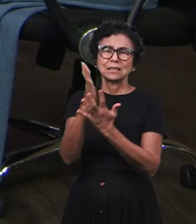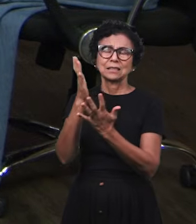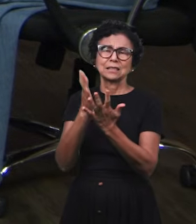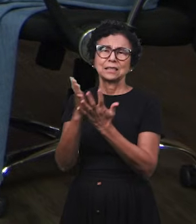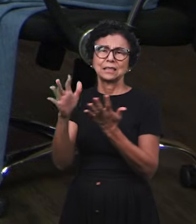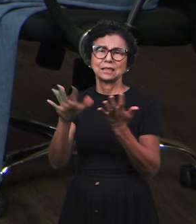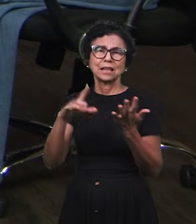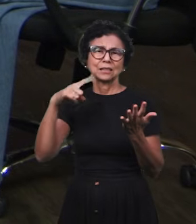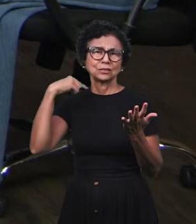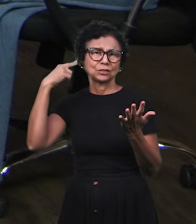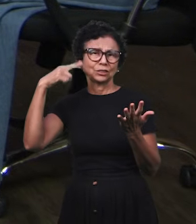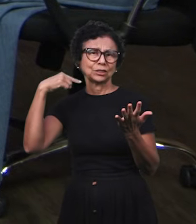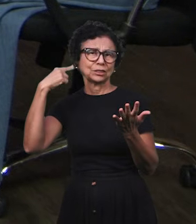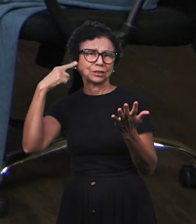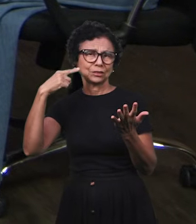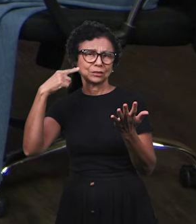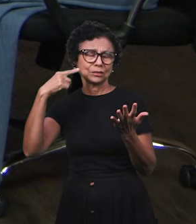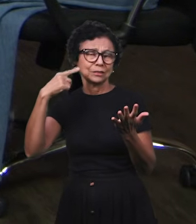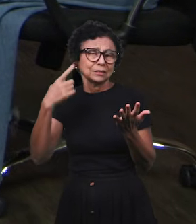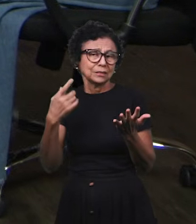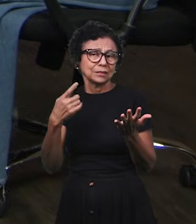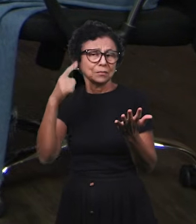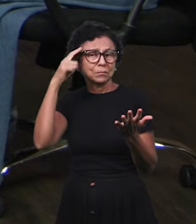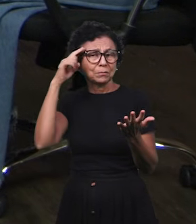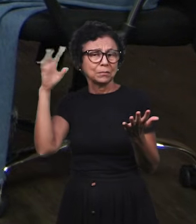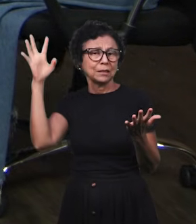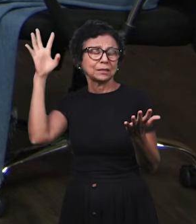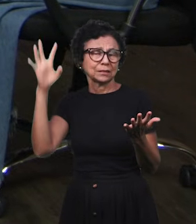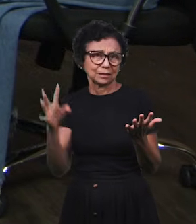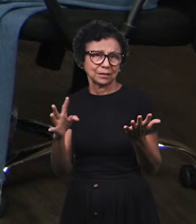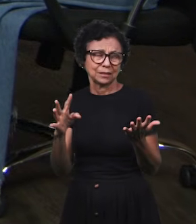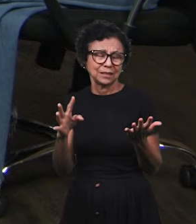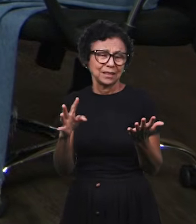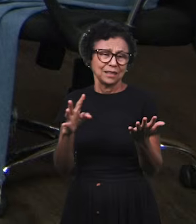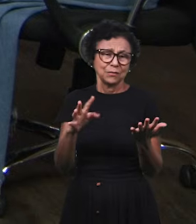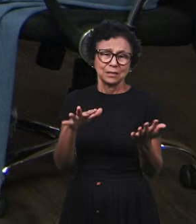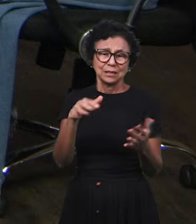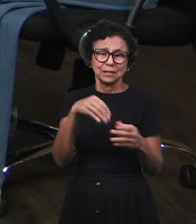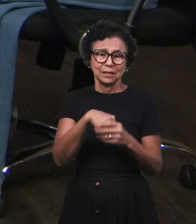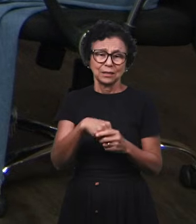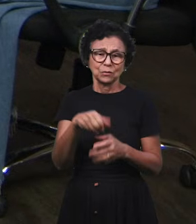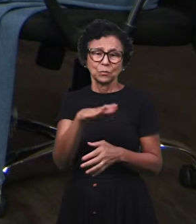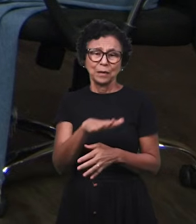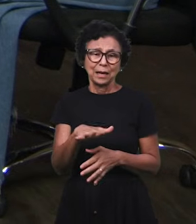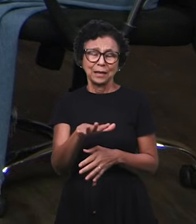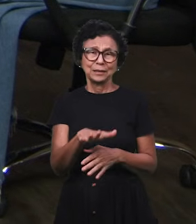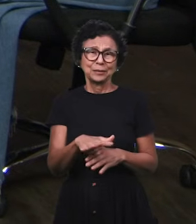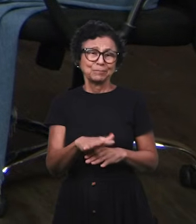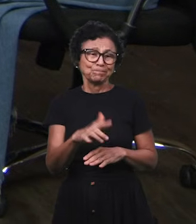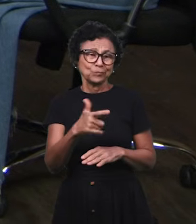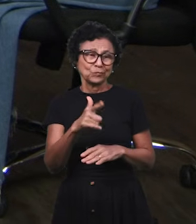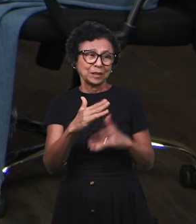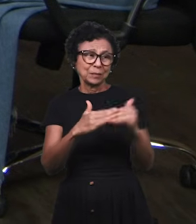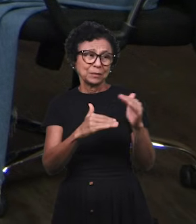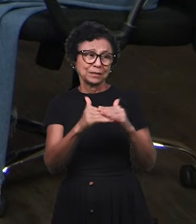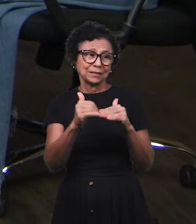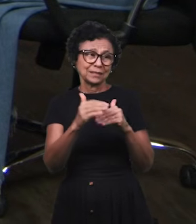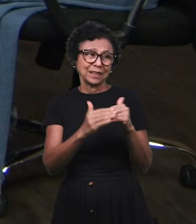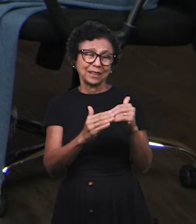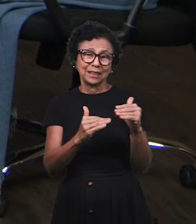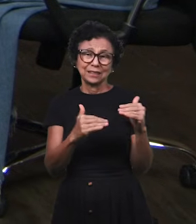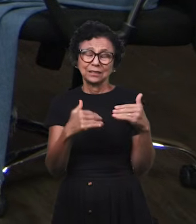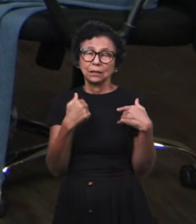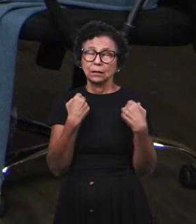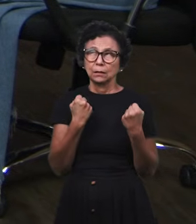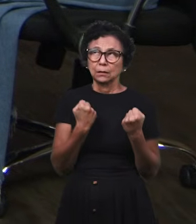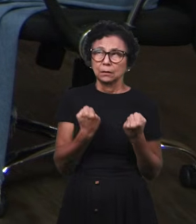ser um peso. No momento de trabalhar numa peça, naquele processo, vai ser assim, terrível. Então, não tem